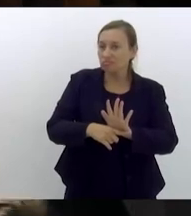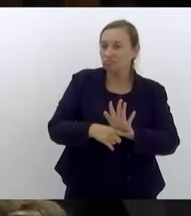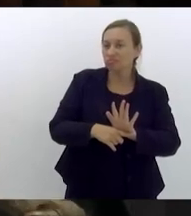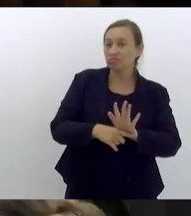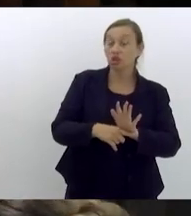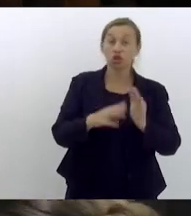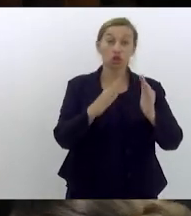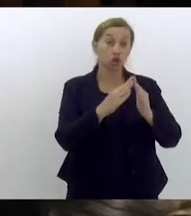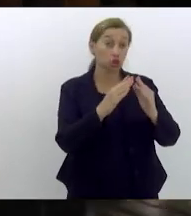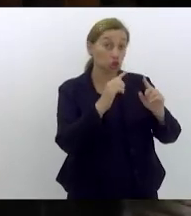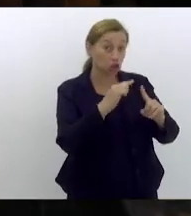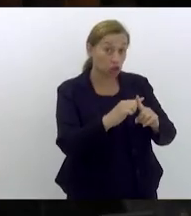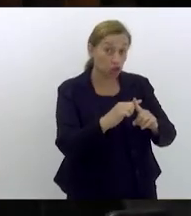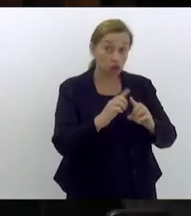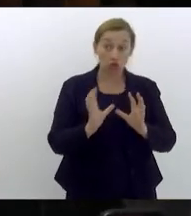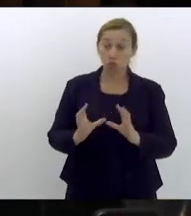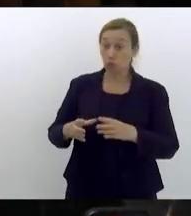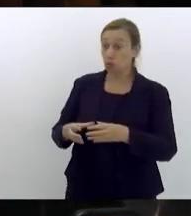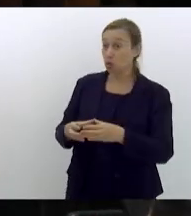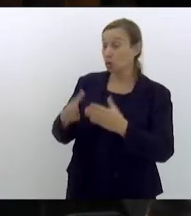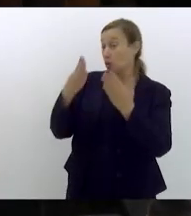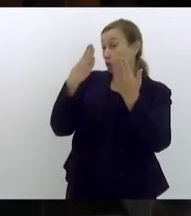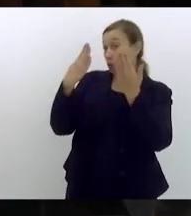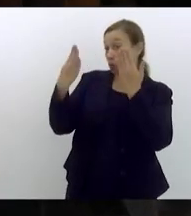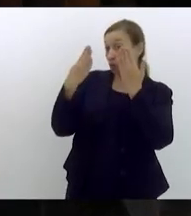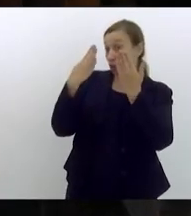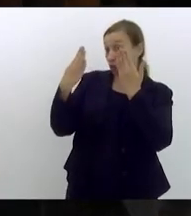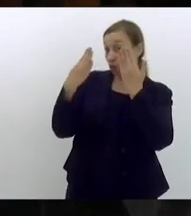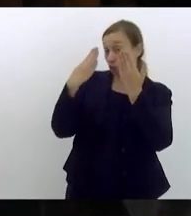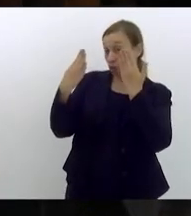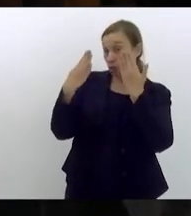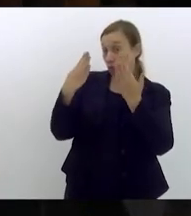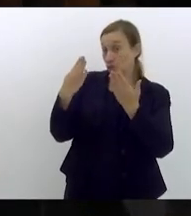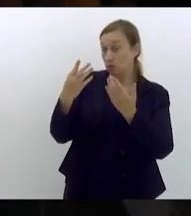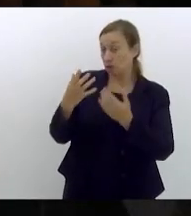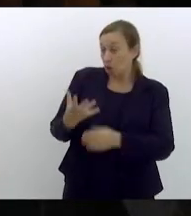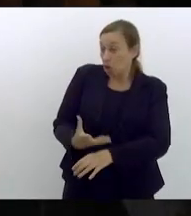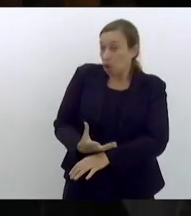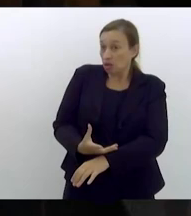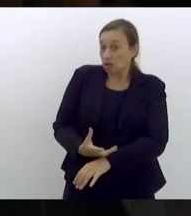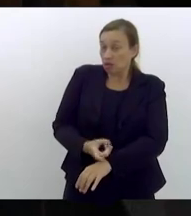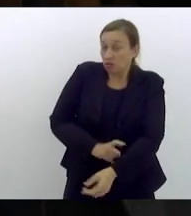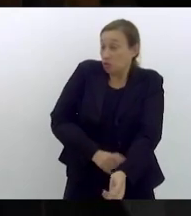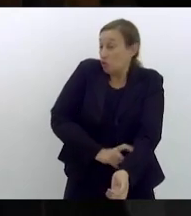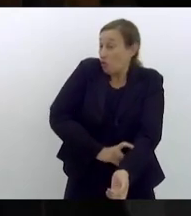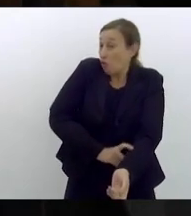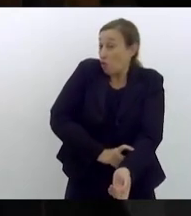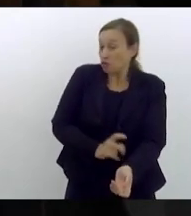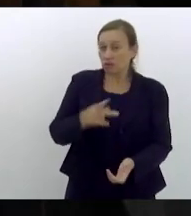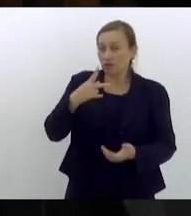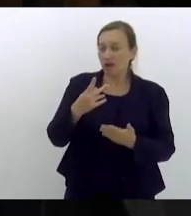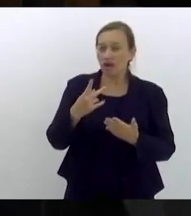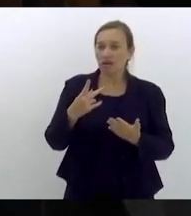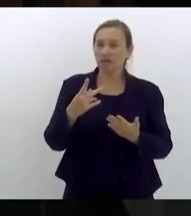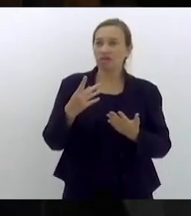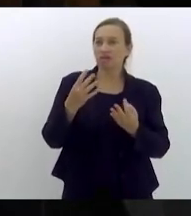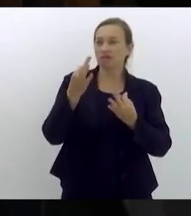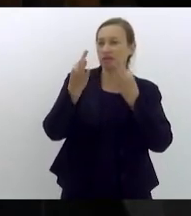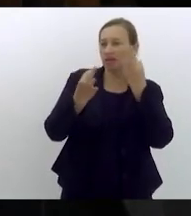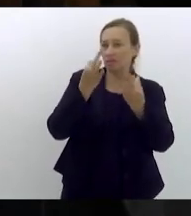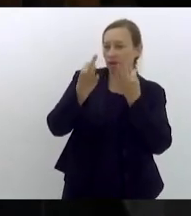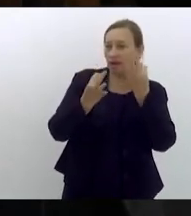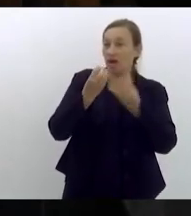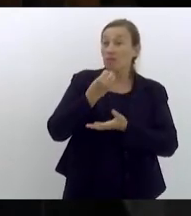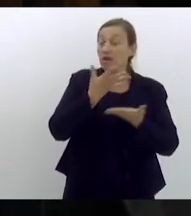igrejas com comunidade terapêuticas muitas vezes vossas excelências têm um arrepios quando se fala da comunidade terapêutica é também muito